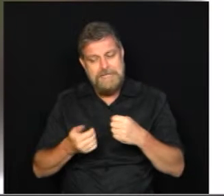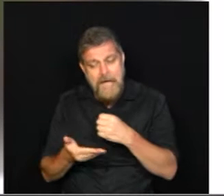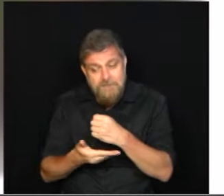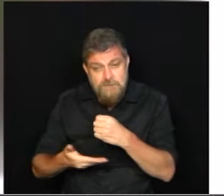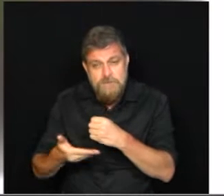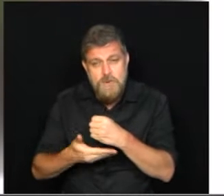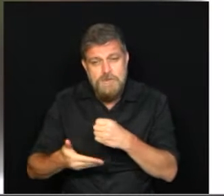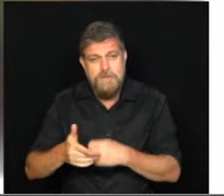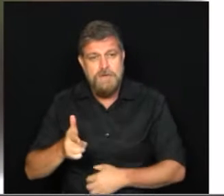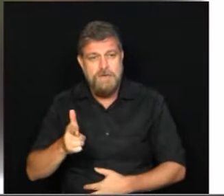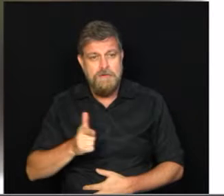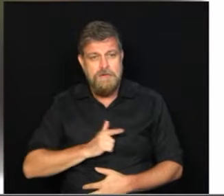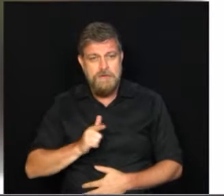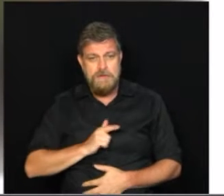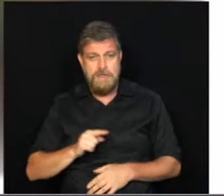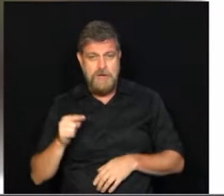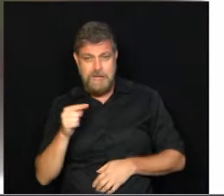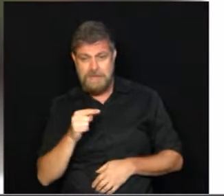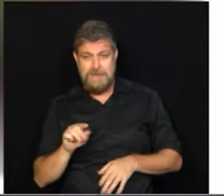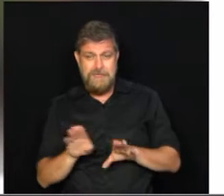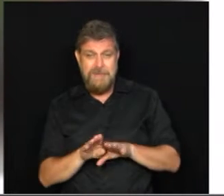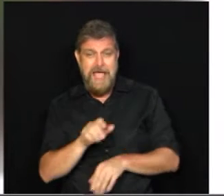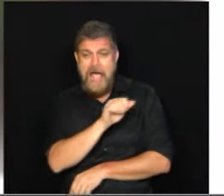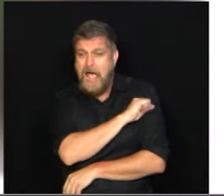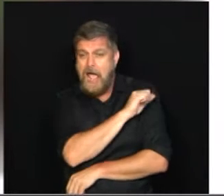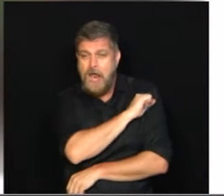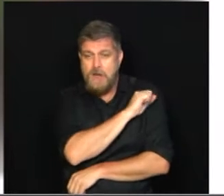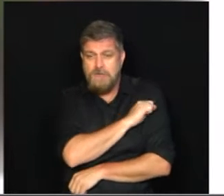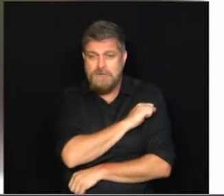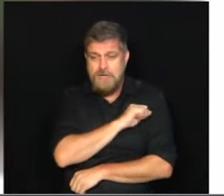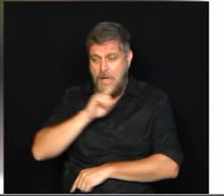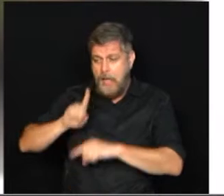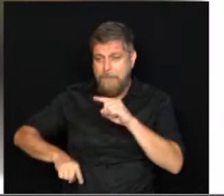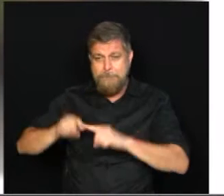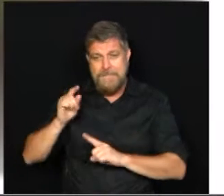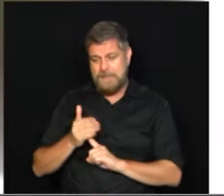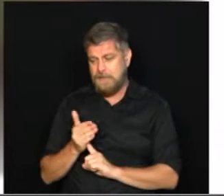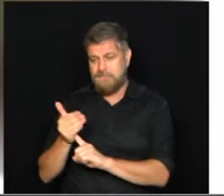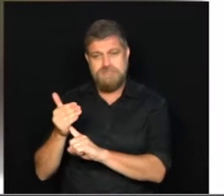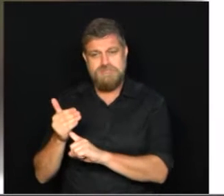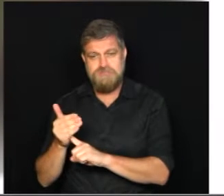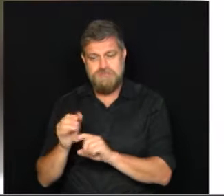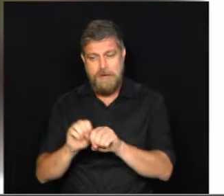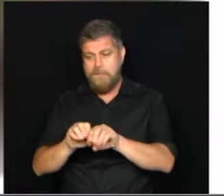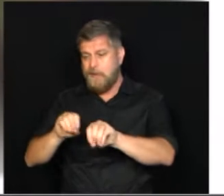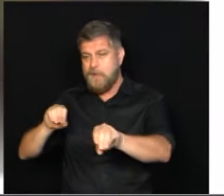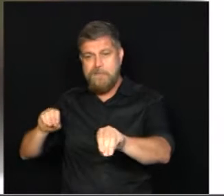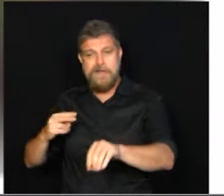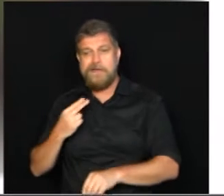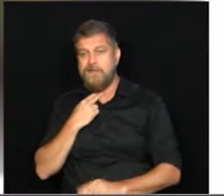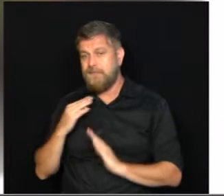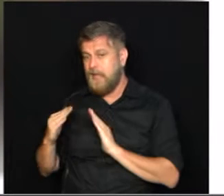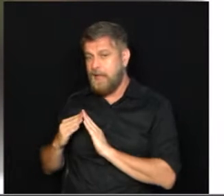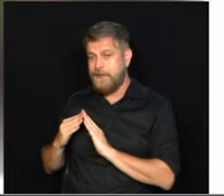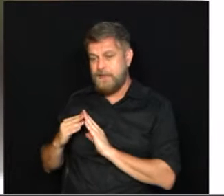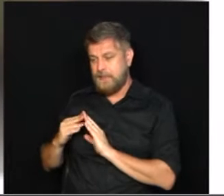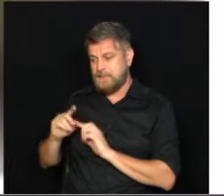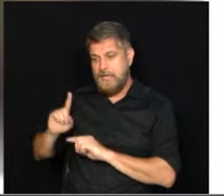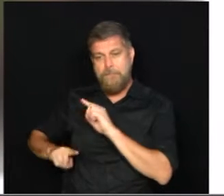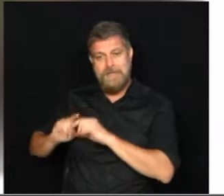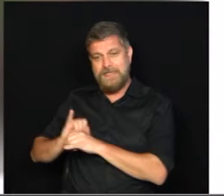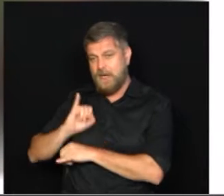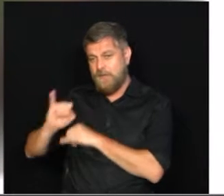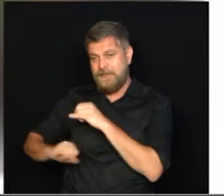é ter o olhar para aqueles alunos que não têm o equipamento que não tem como acompanhar aula de casa para esses alunos com